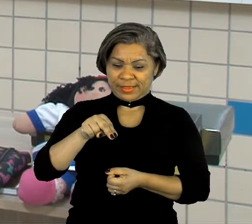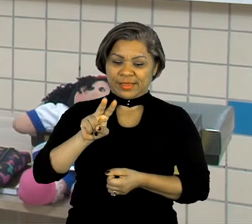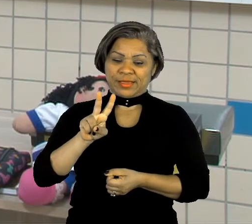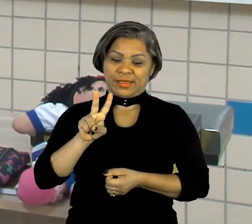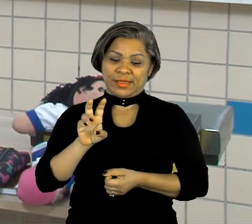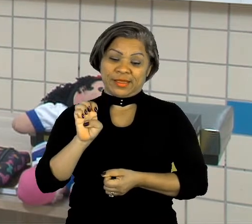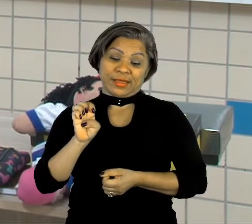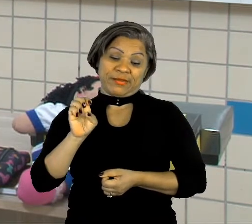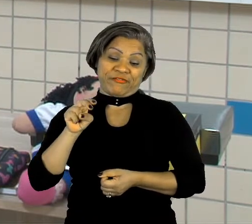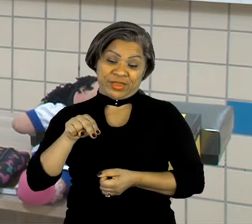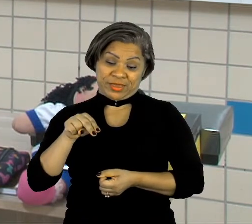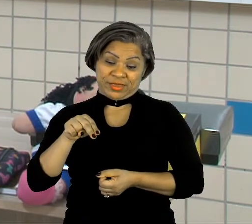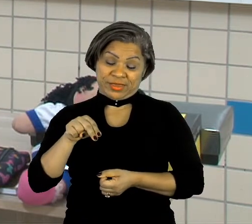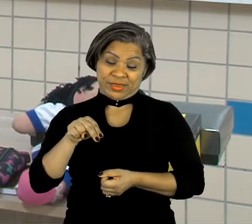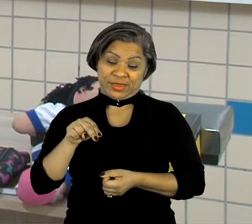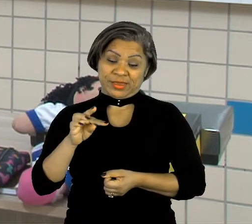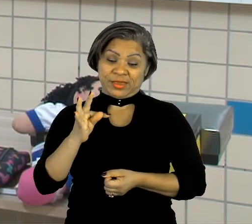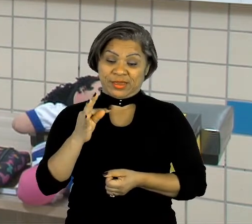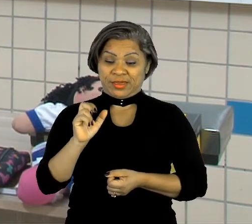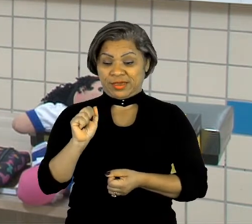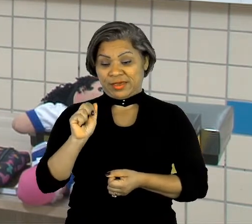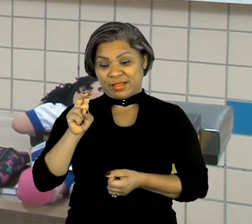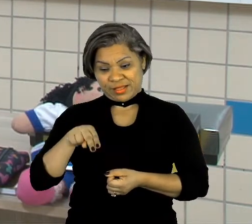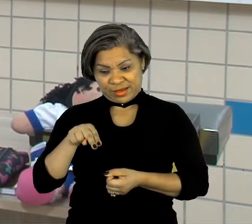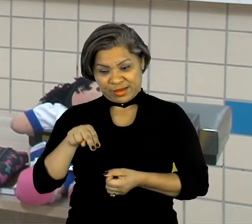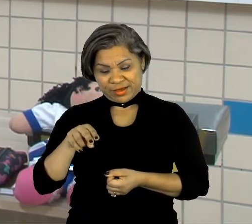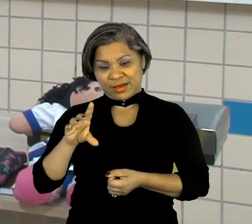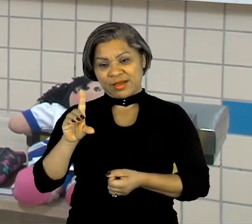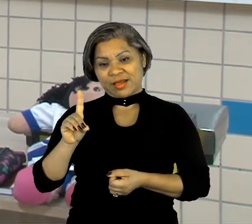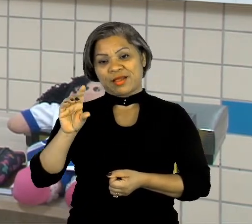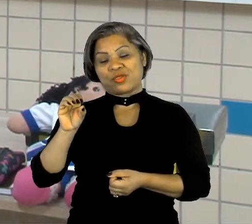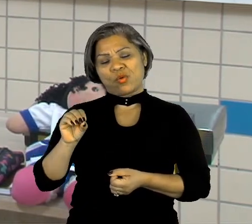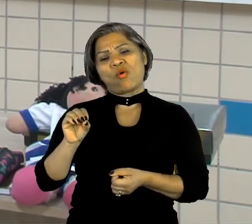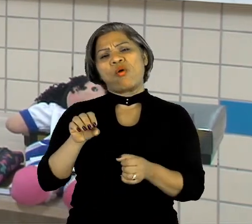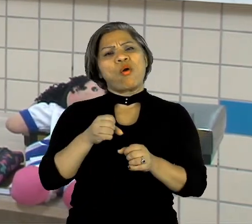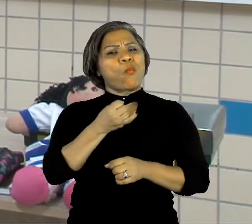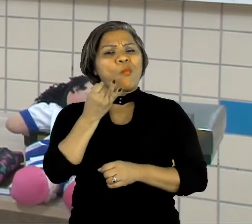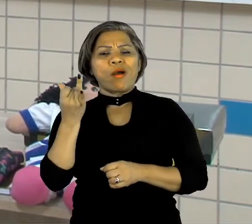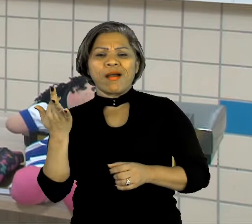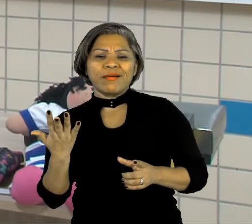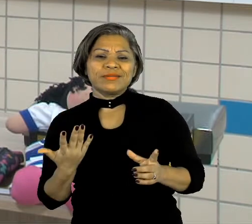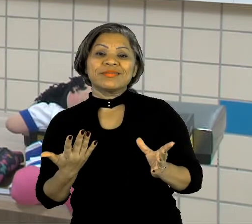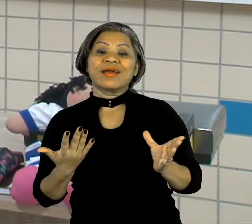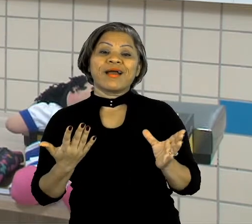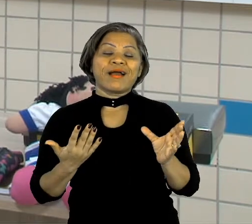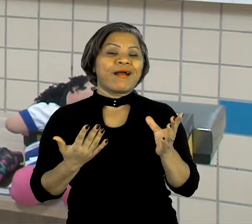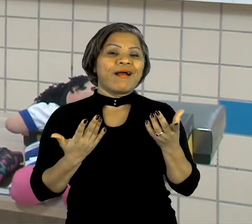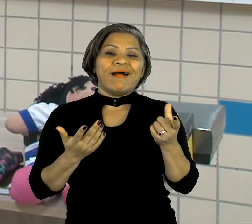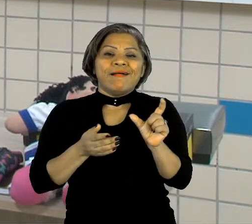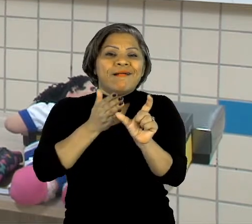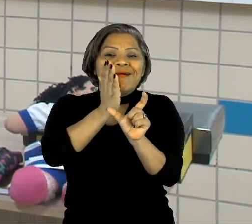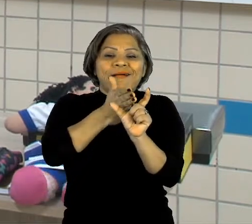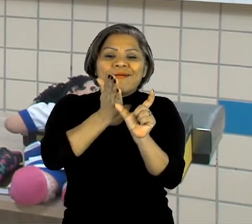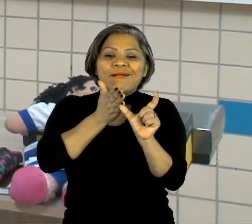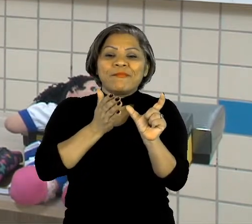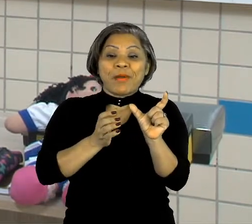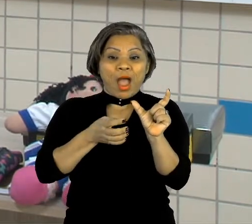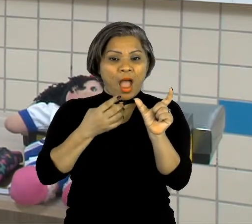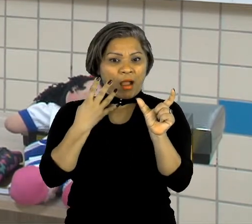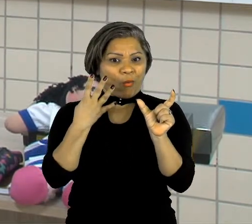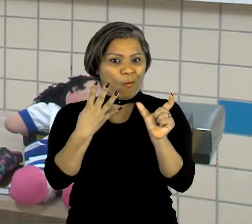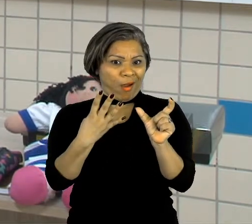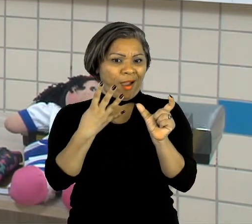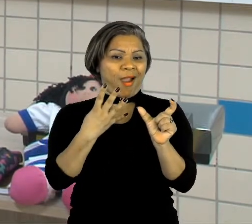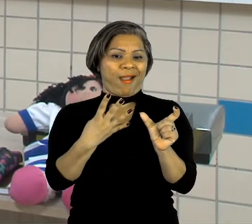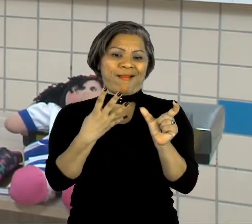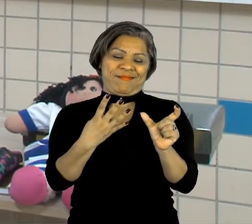inventando. Conseguiram? Quais? É uma, 2 sílabas, 3 ou 4? 4 sílabas, então eu vou